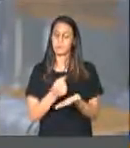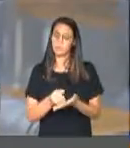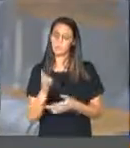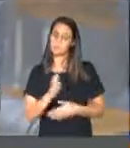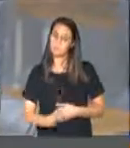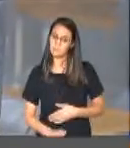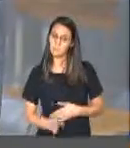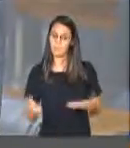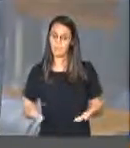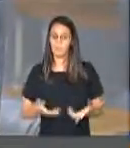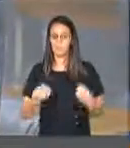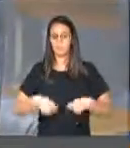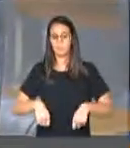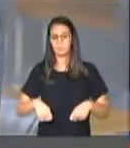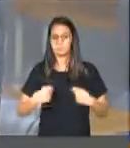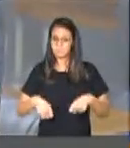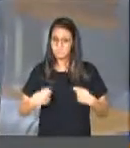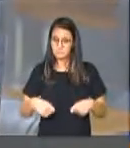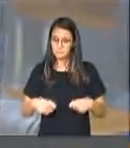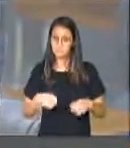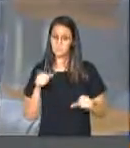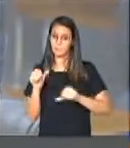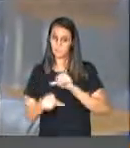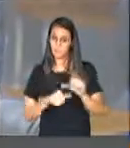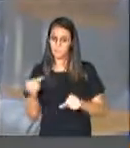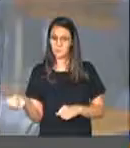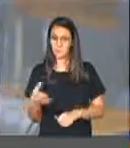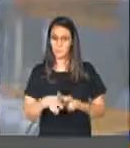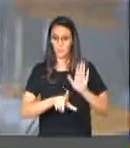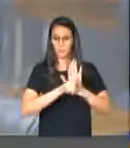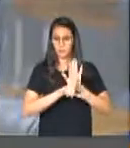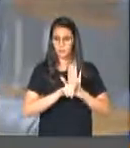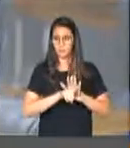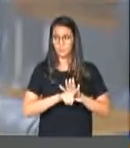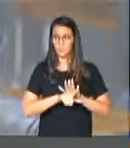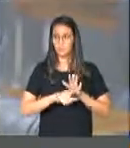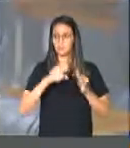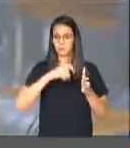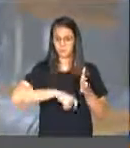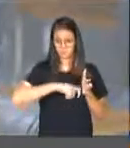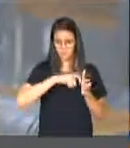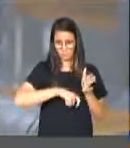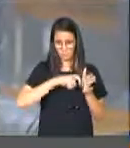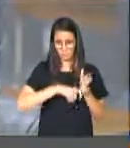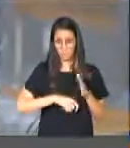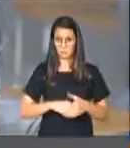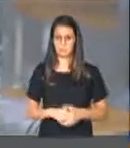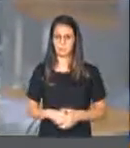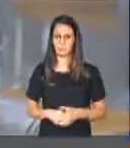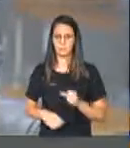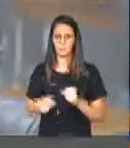agora precisamos da reforma tributária e vamos trabalhar para que seja essa contribuição.